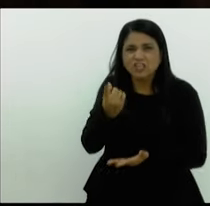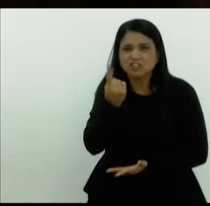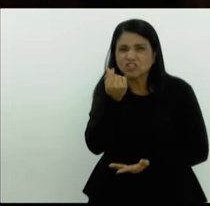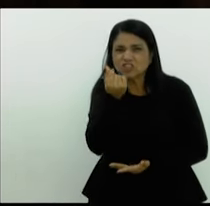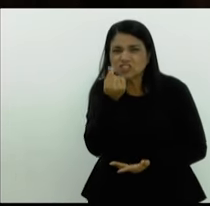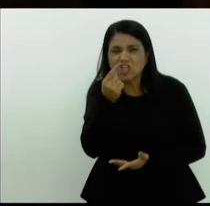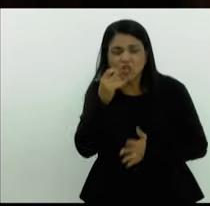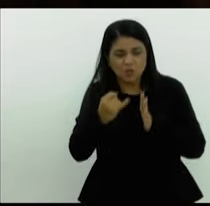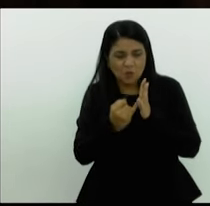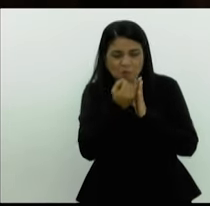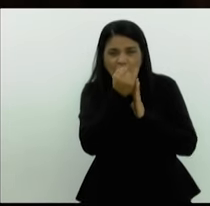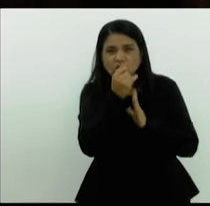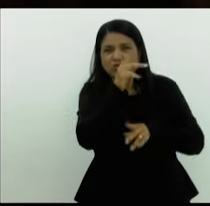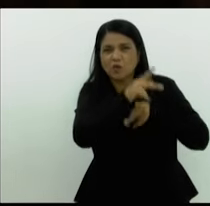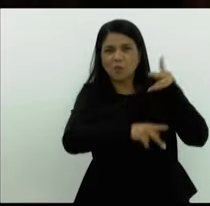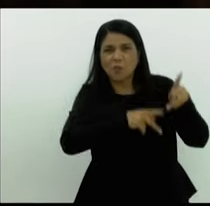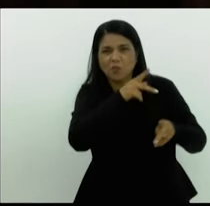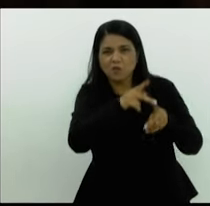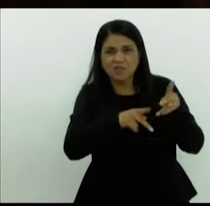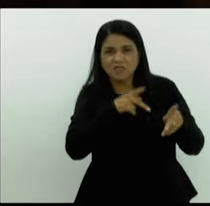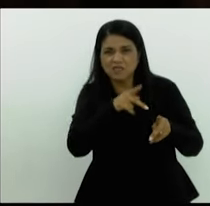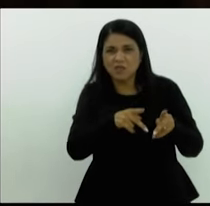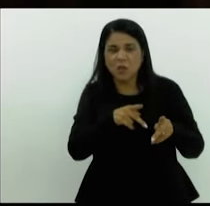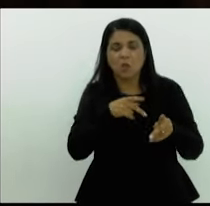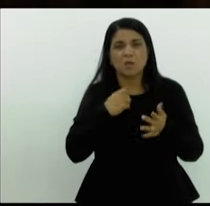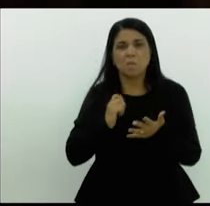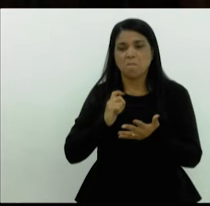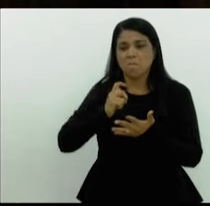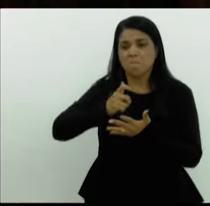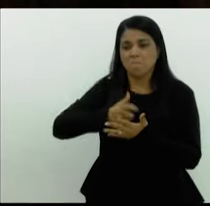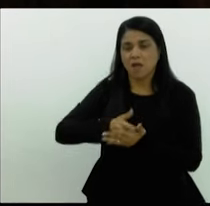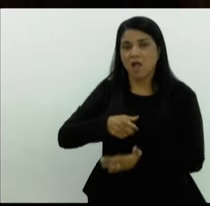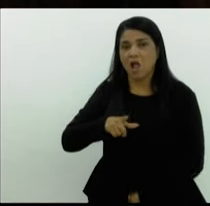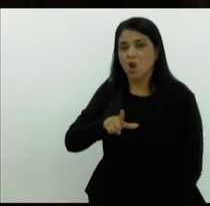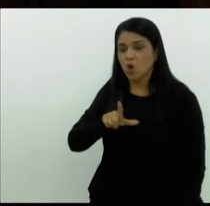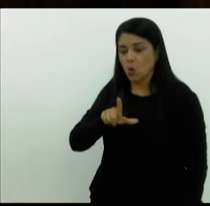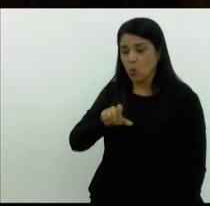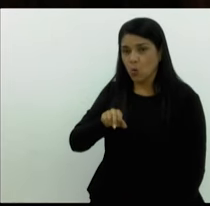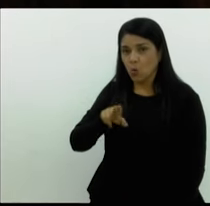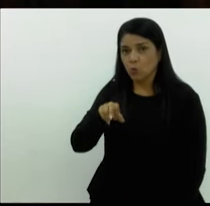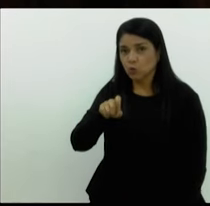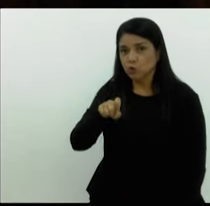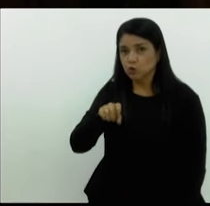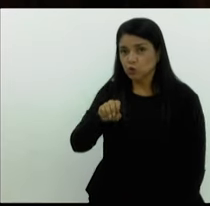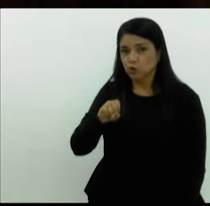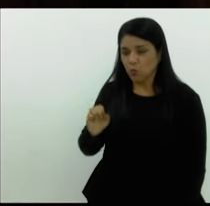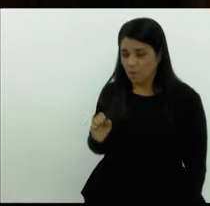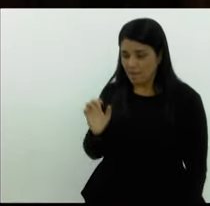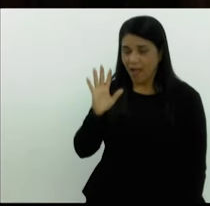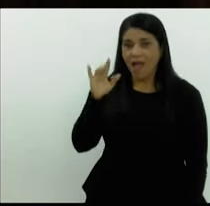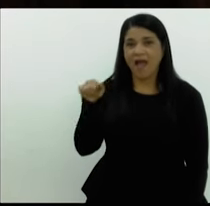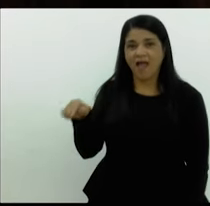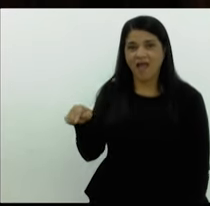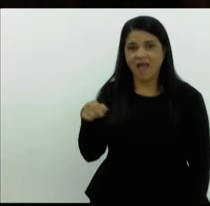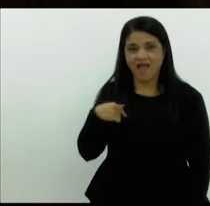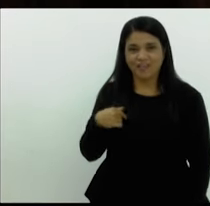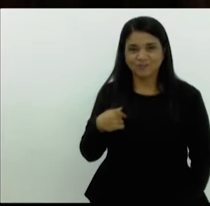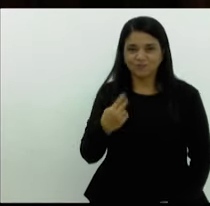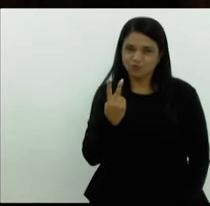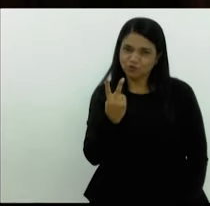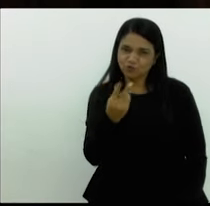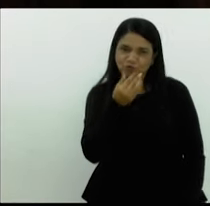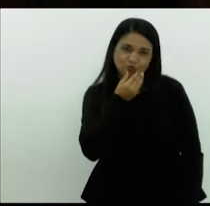para bater perna e pagar o luxo da equipe dos menininhos do prefeito Eduardo Paes, mundo afora.